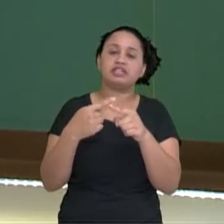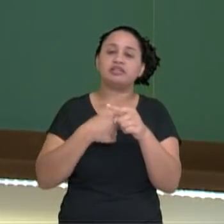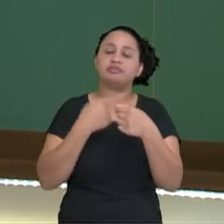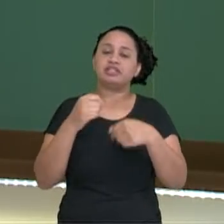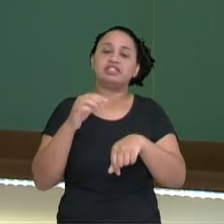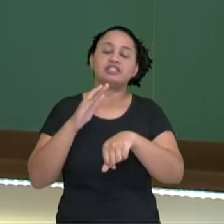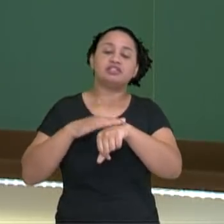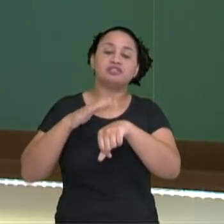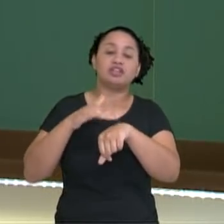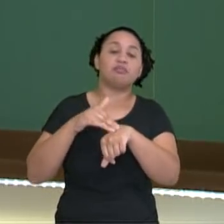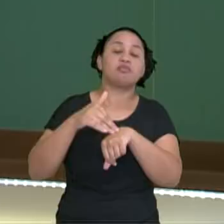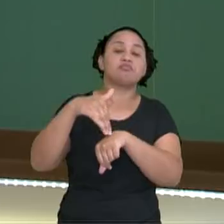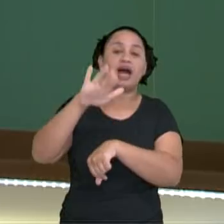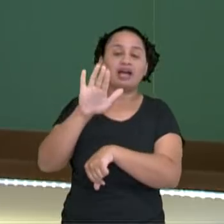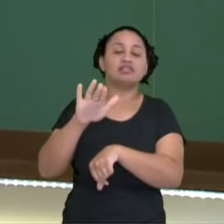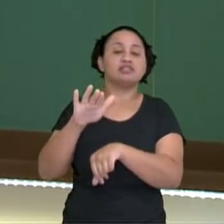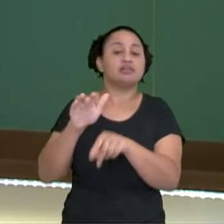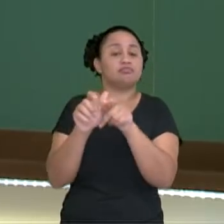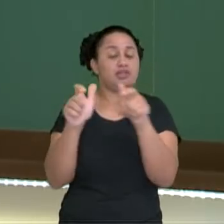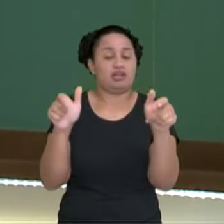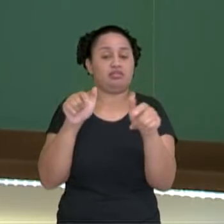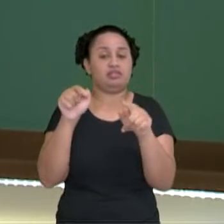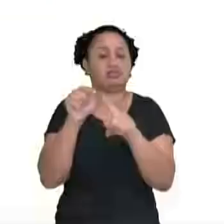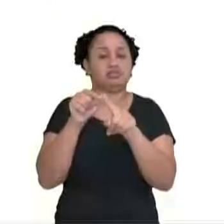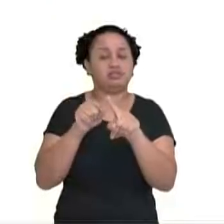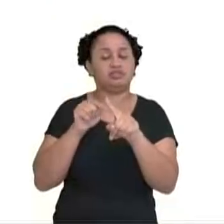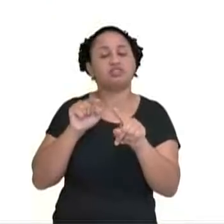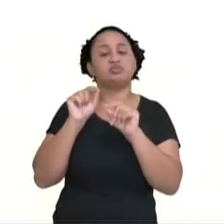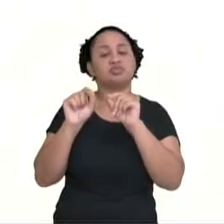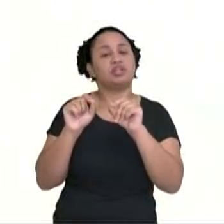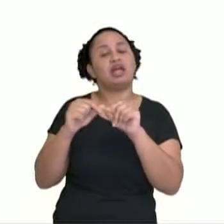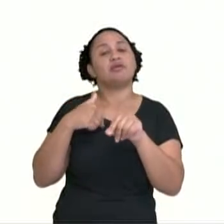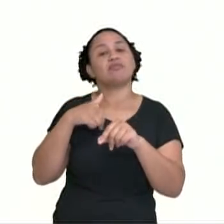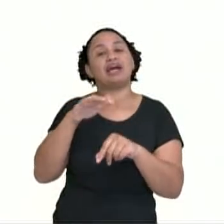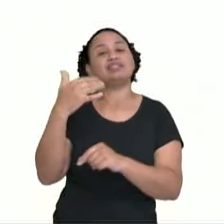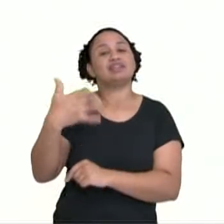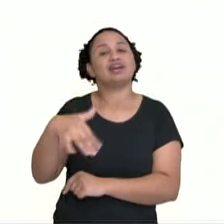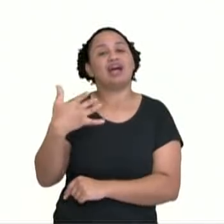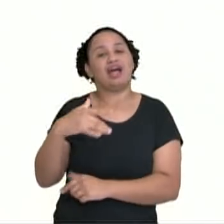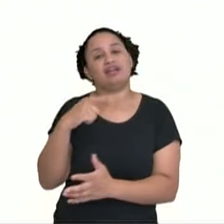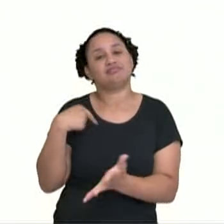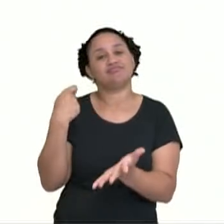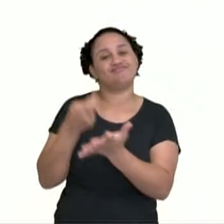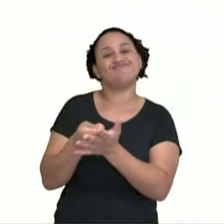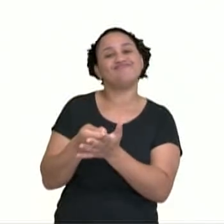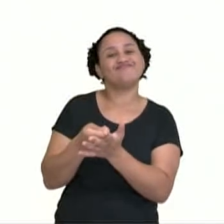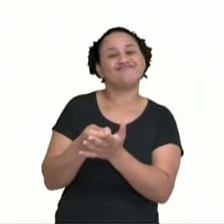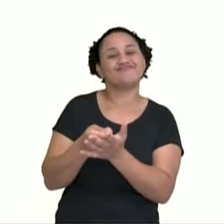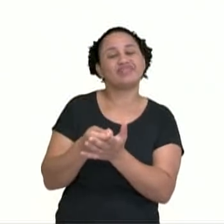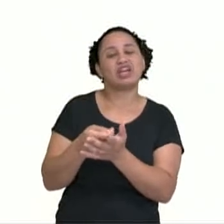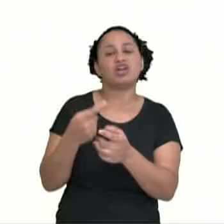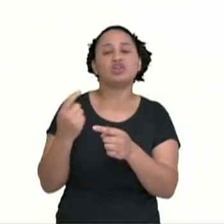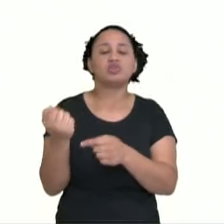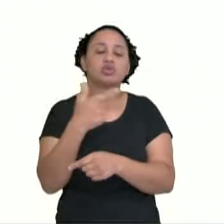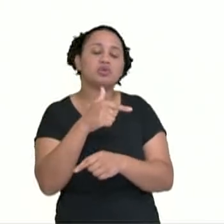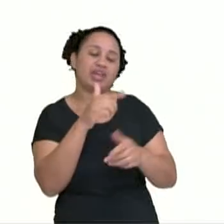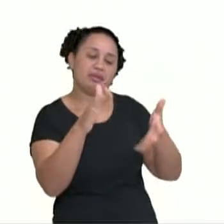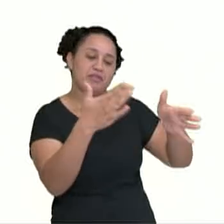de um tempo maior, muitas vezes um trabalho artesanal ele pode até custar mais do que um trabalho feito através de uma